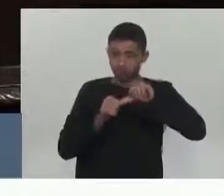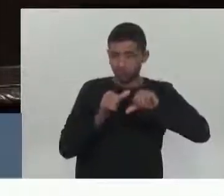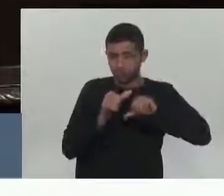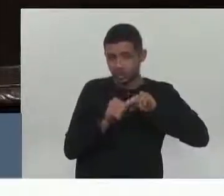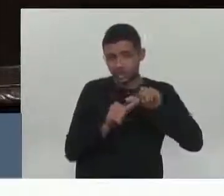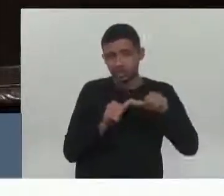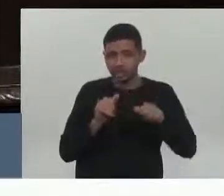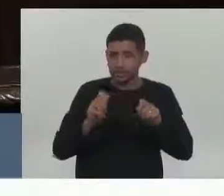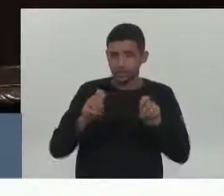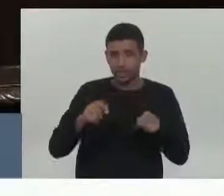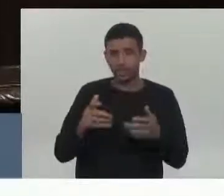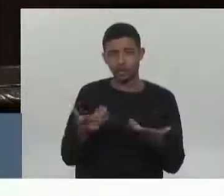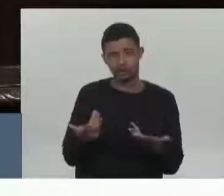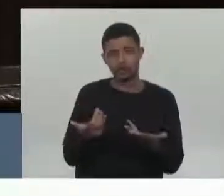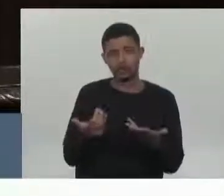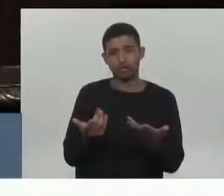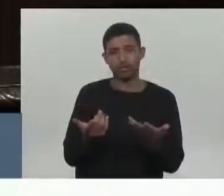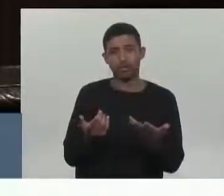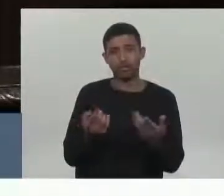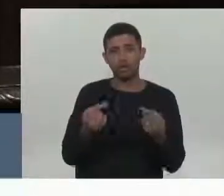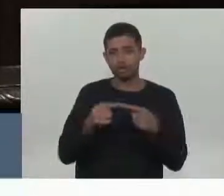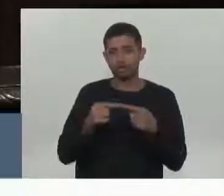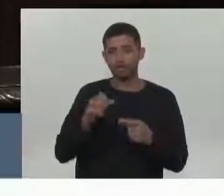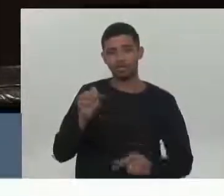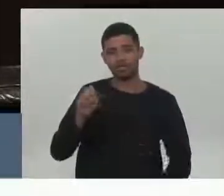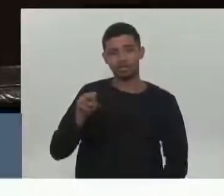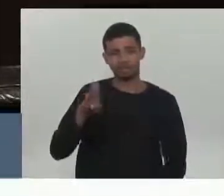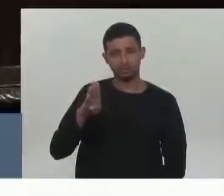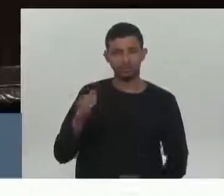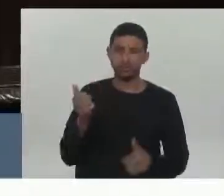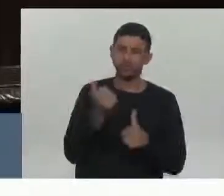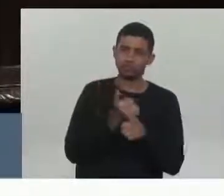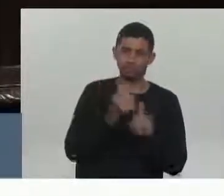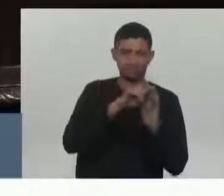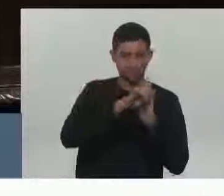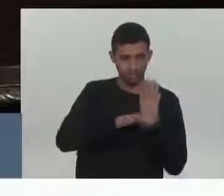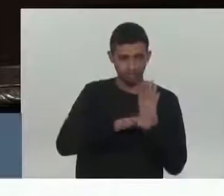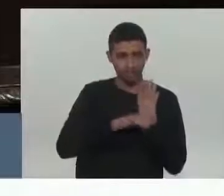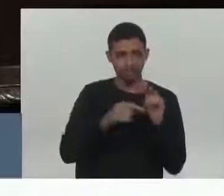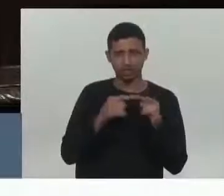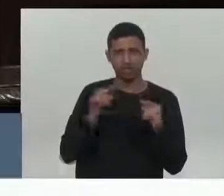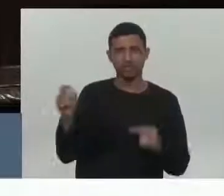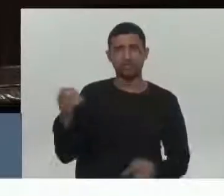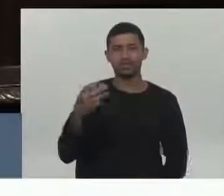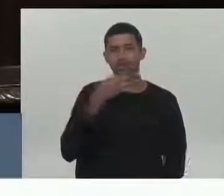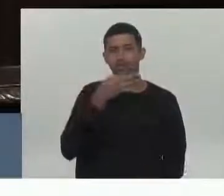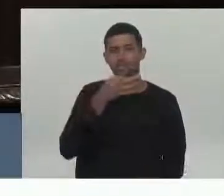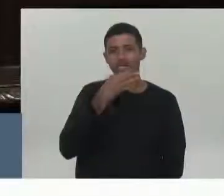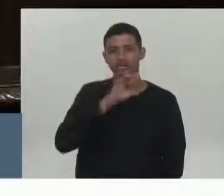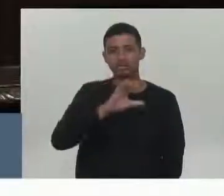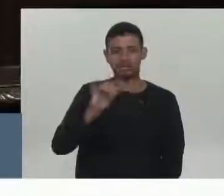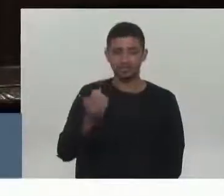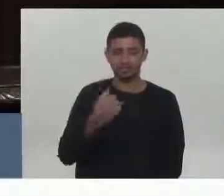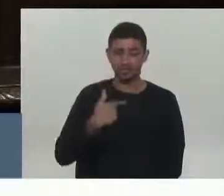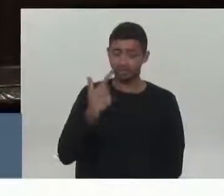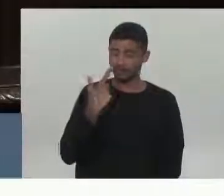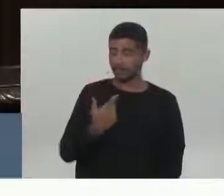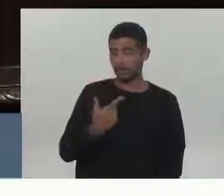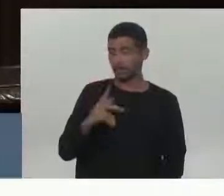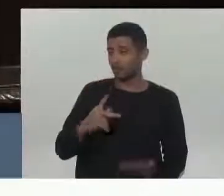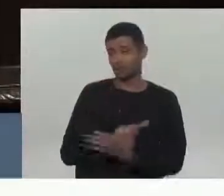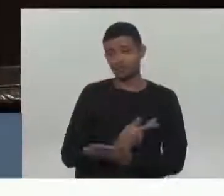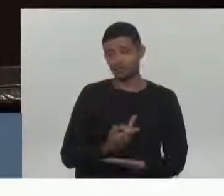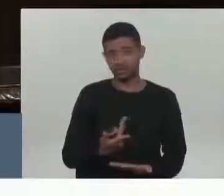ser modificado, uma forma de subemenda com um novo parecer da CCJ. O que aconteceu?